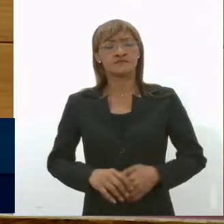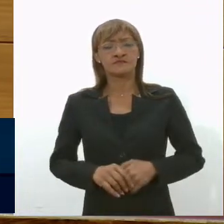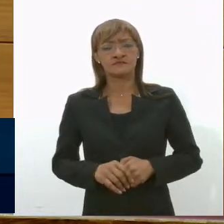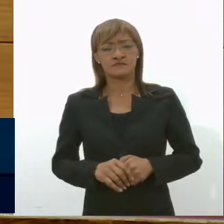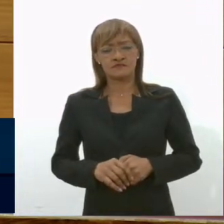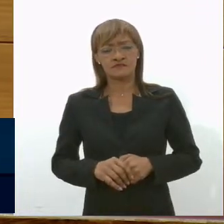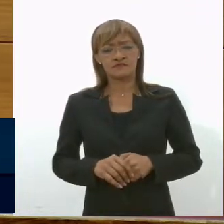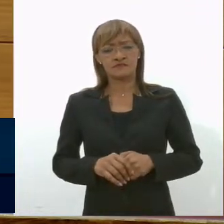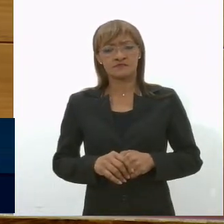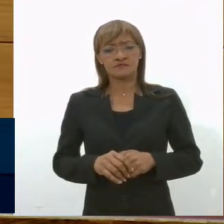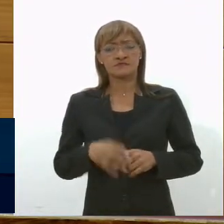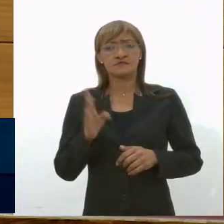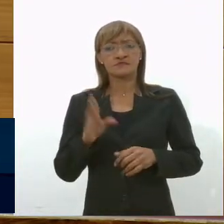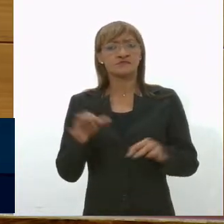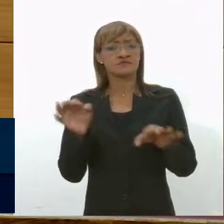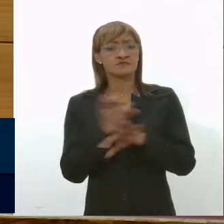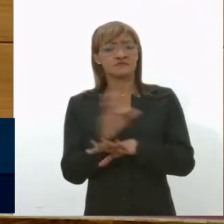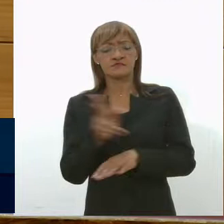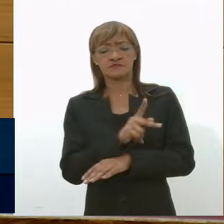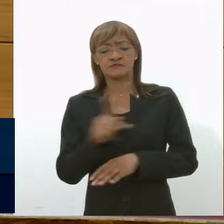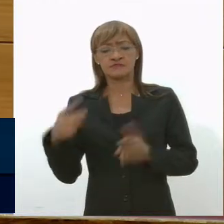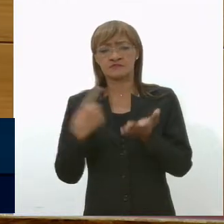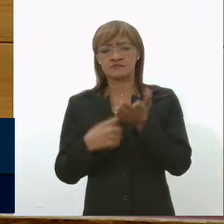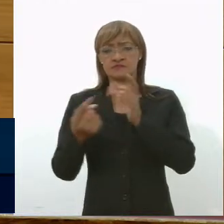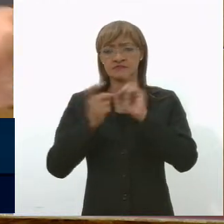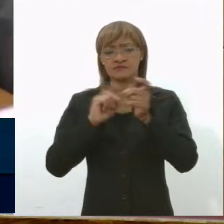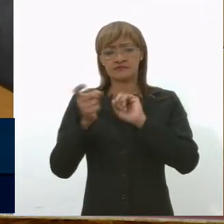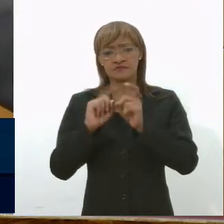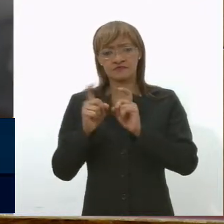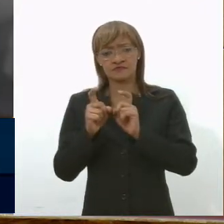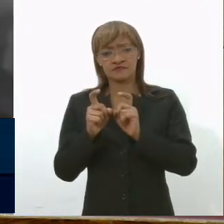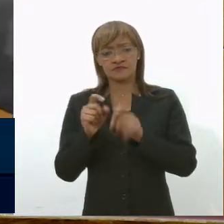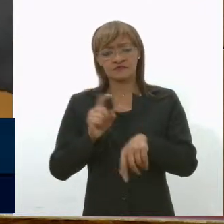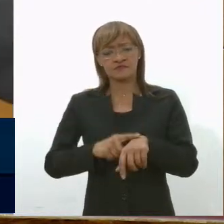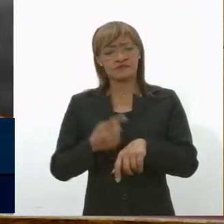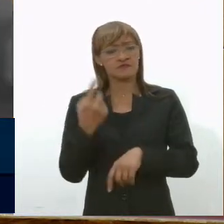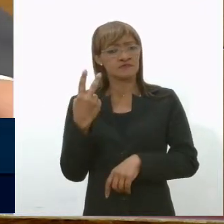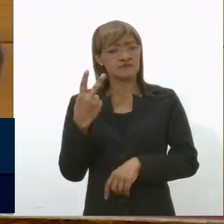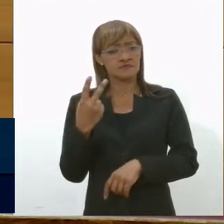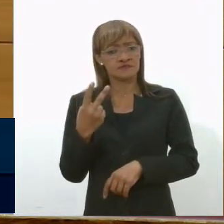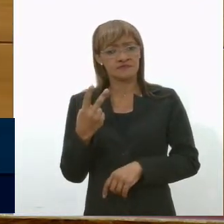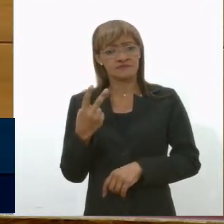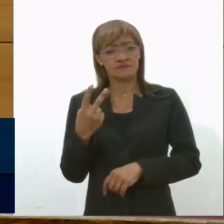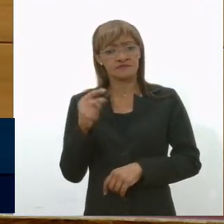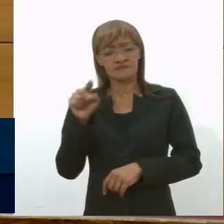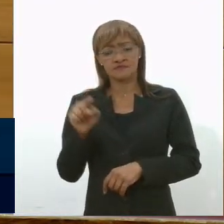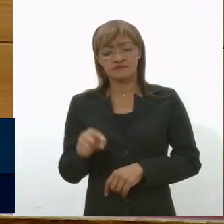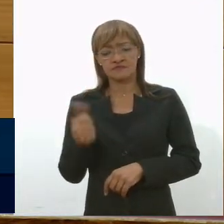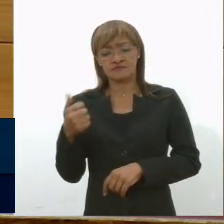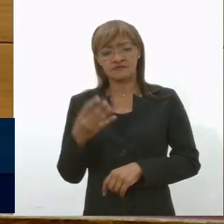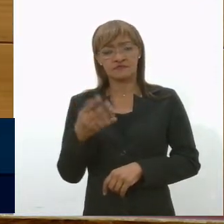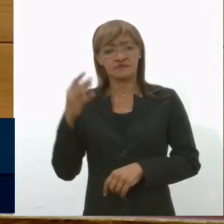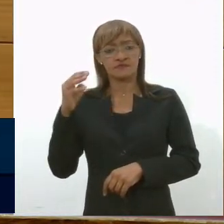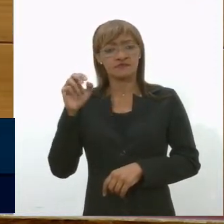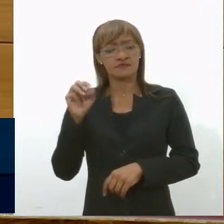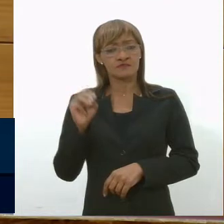323/2021. Nada mais a tratar, o presidente convocou uma sessão extraordinária para as 14 horas e 14 minutos. Ata